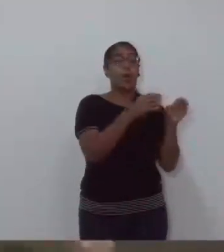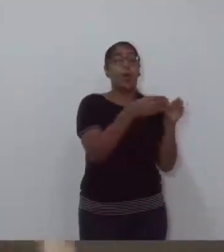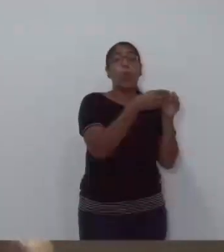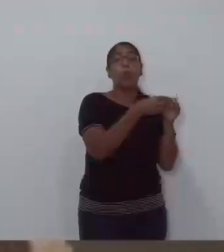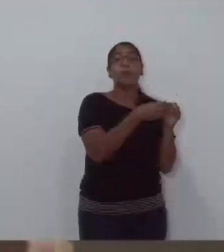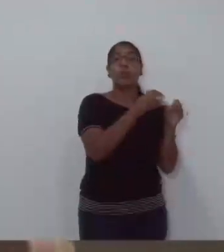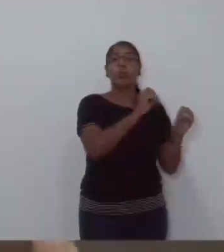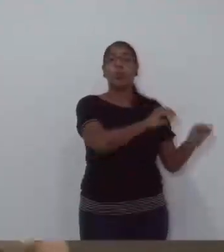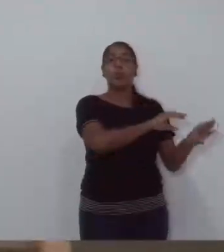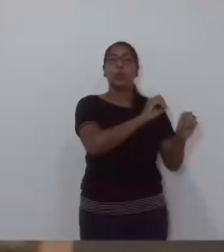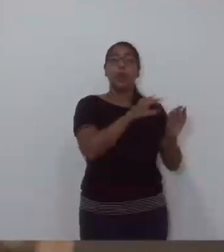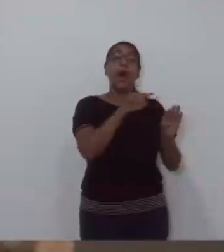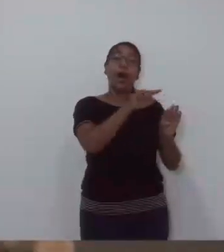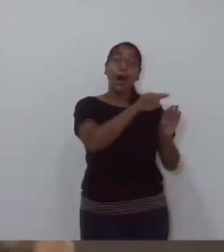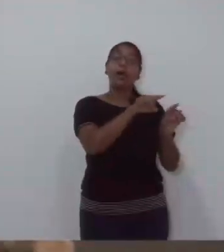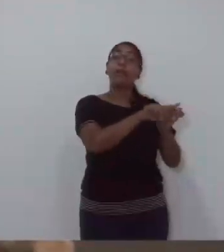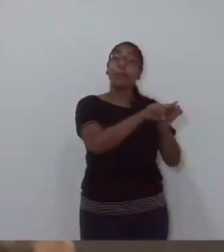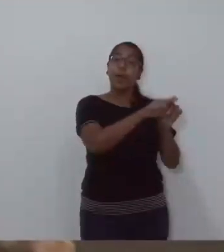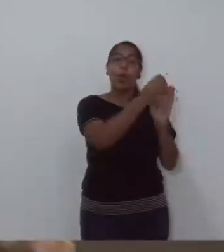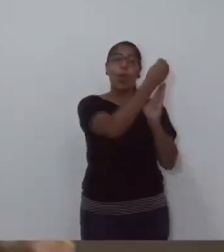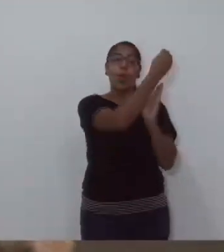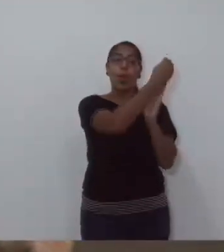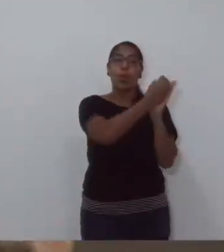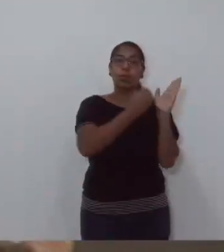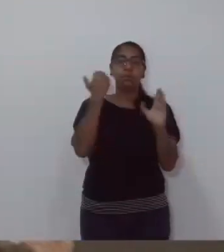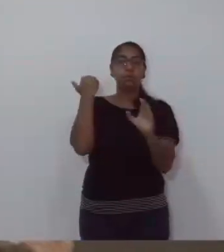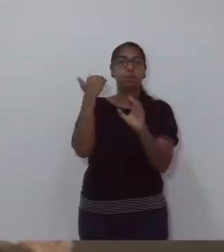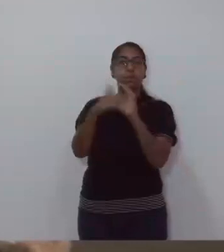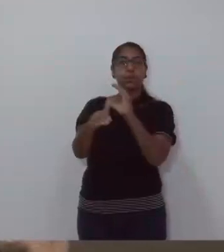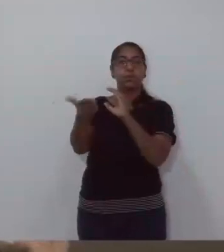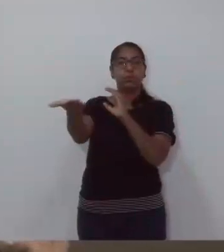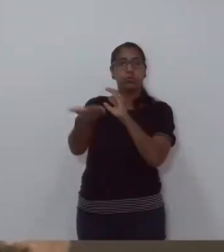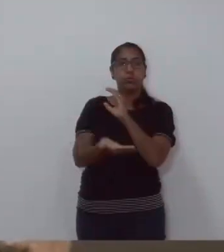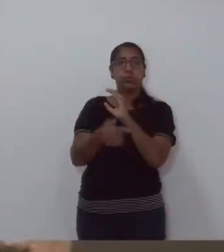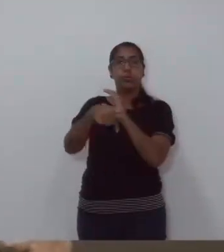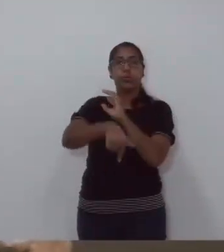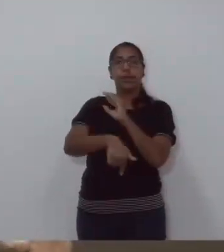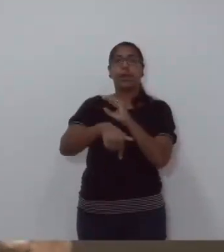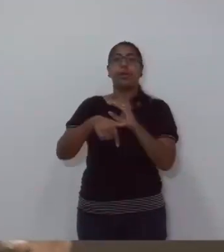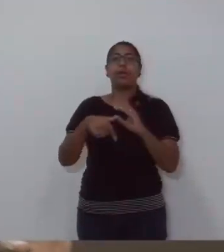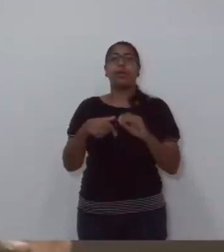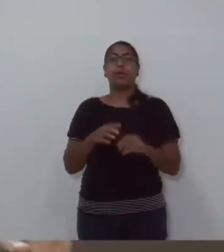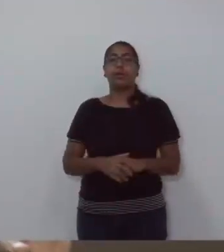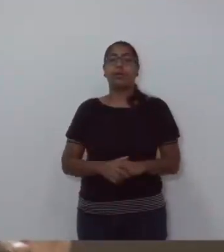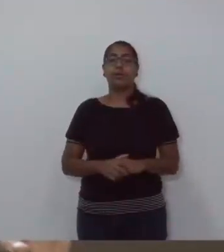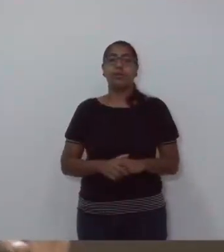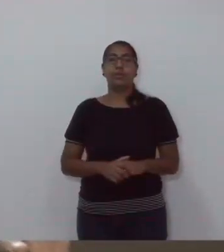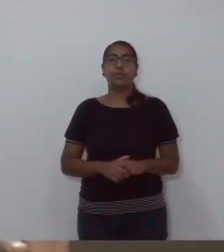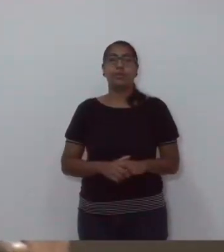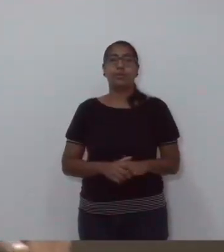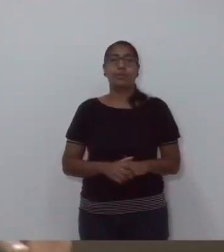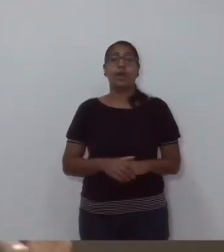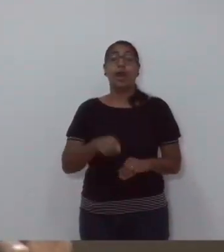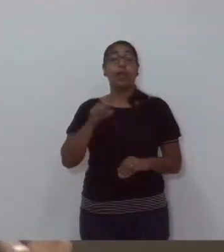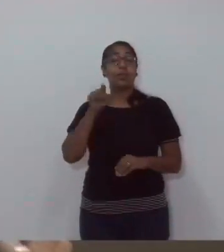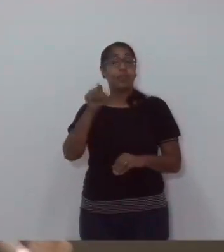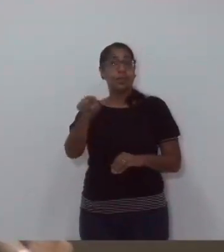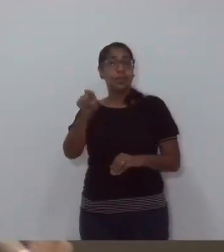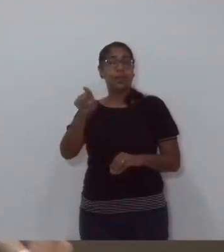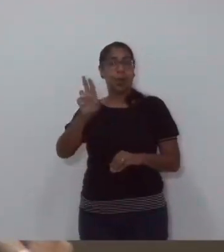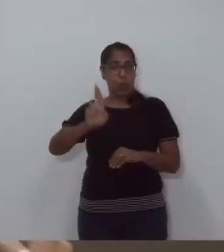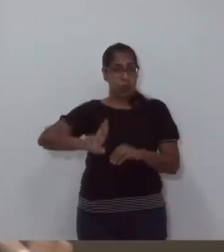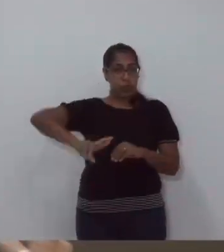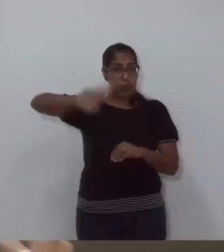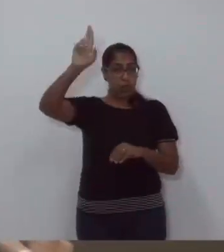enviar um ofício também convidando os proprietários do colégio a vir prestar esclarecimentos. Né, dar o direito deles